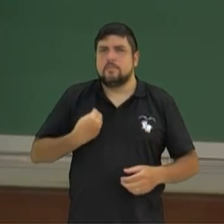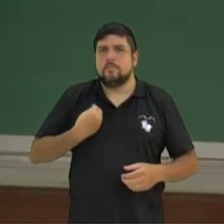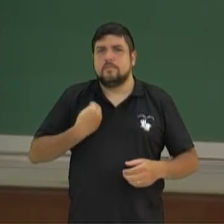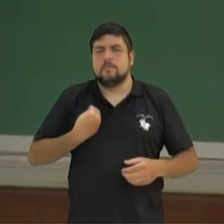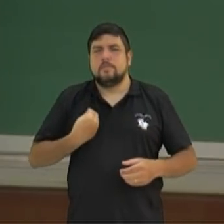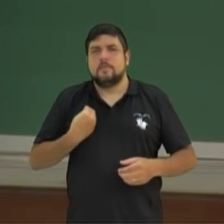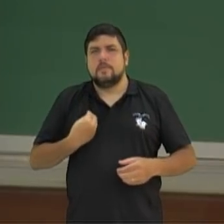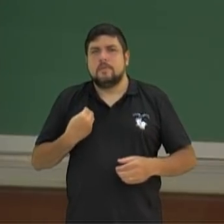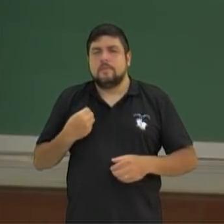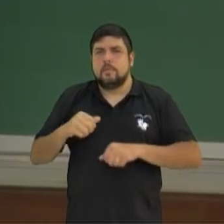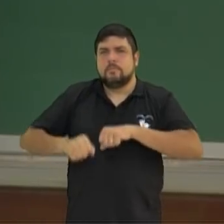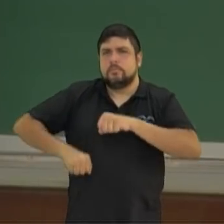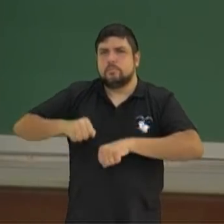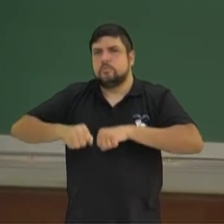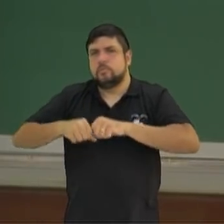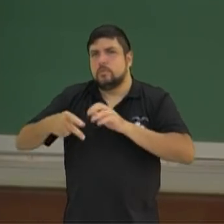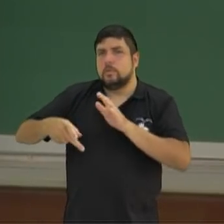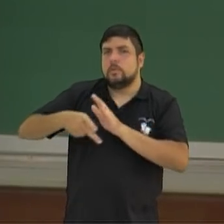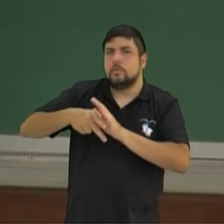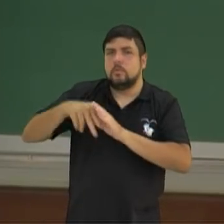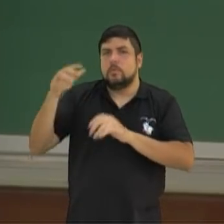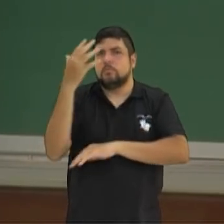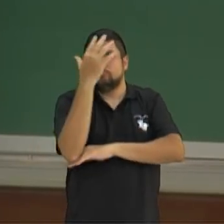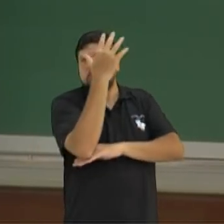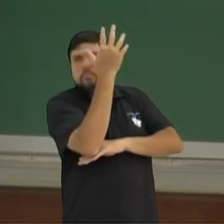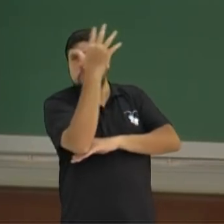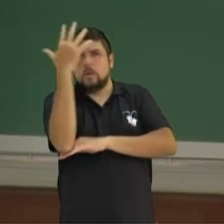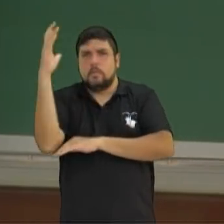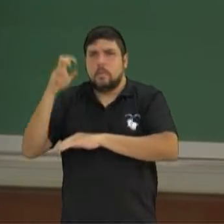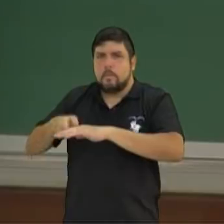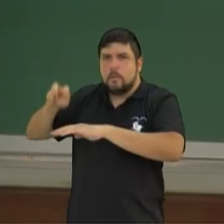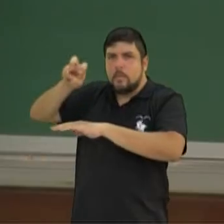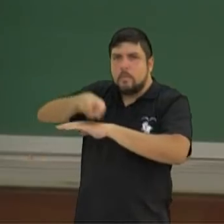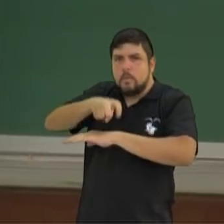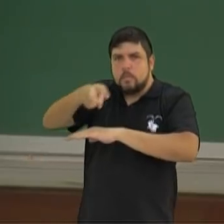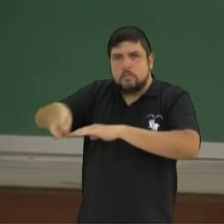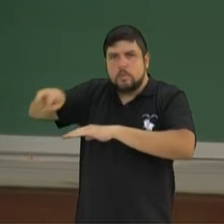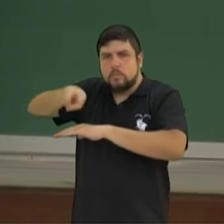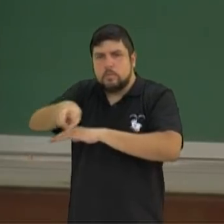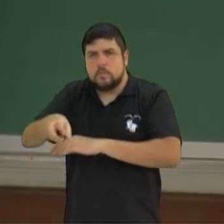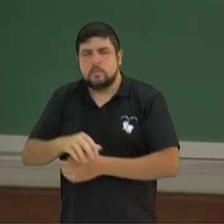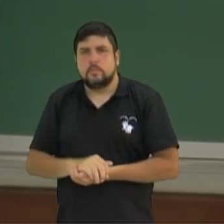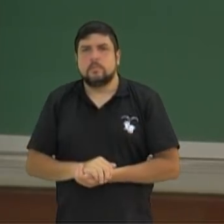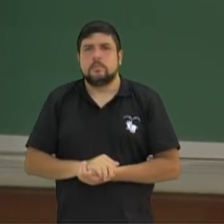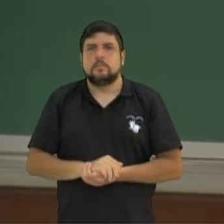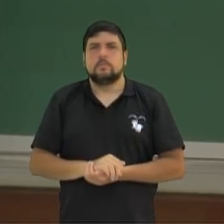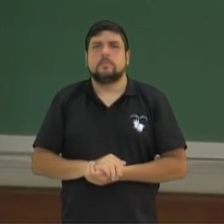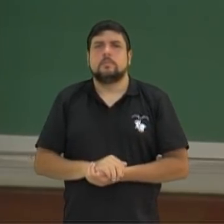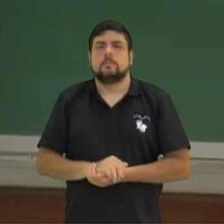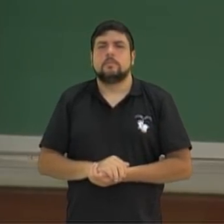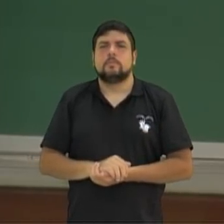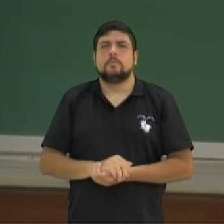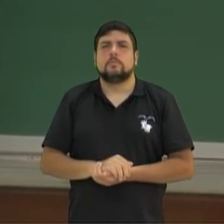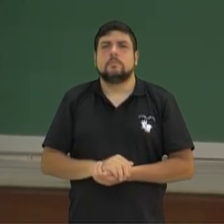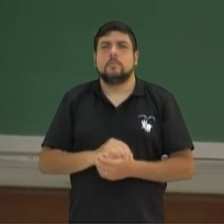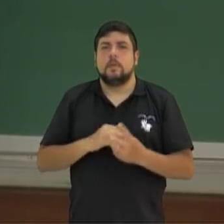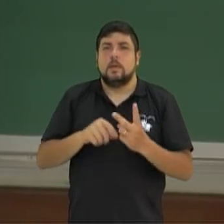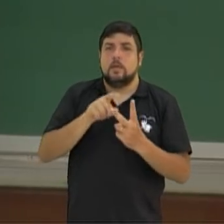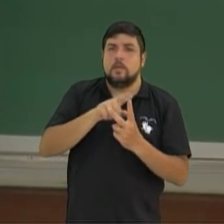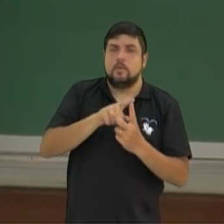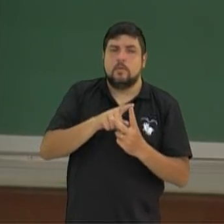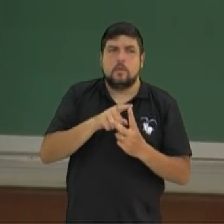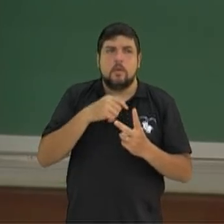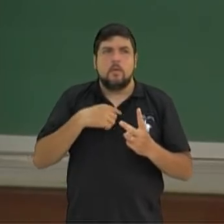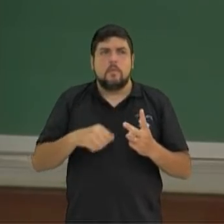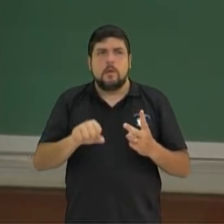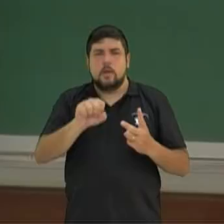dessas bicicletas à venda para o mountain bike, né? Existem outras, mas essas foram as pioneiras, né? A Scoot foi o primeiro